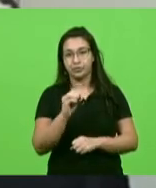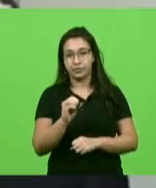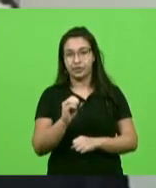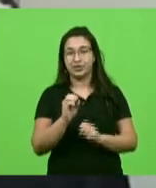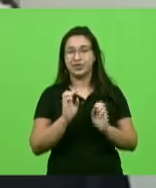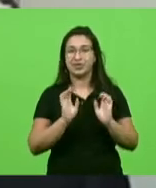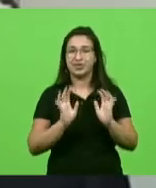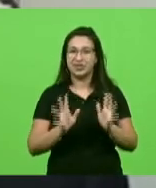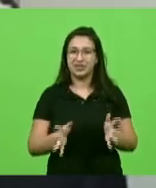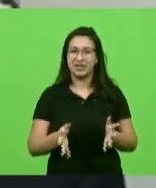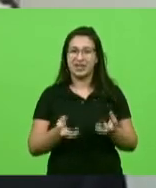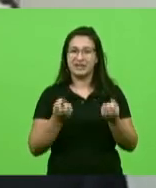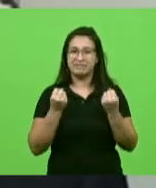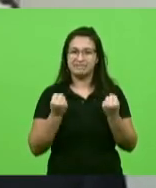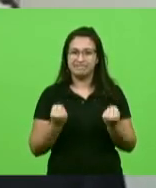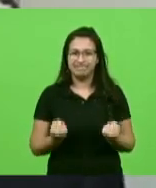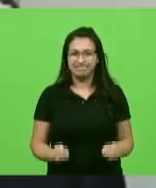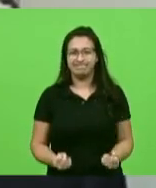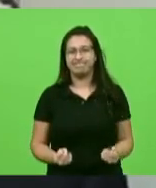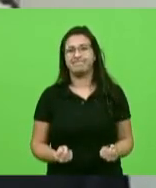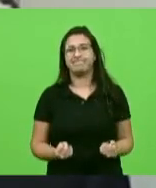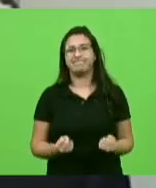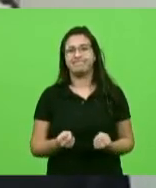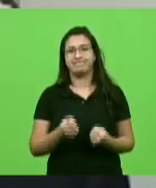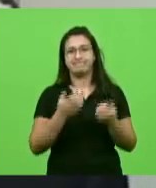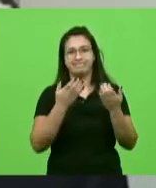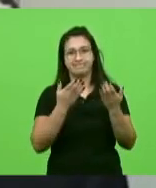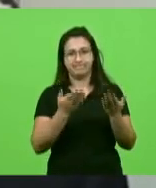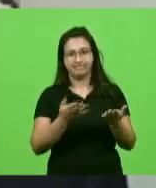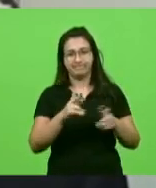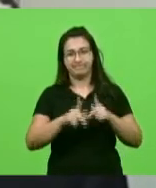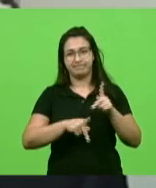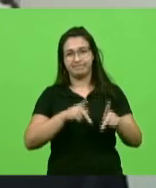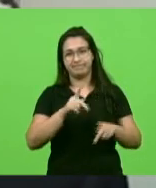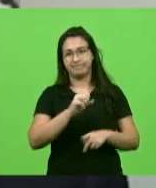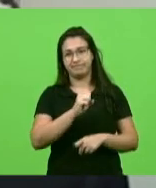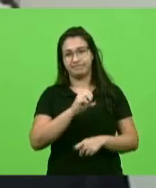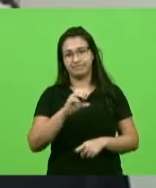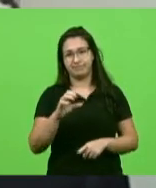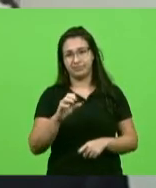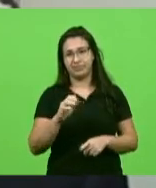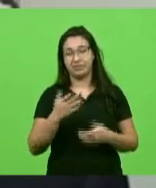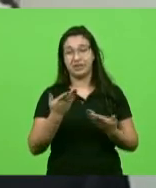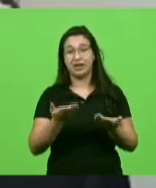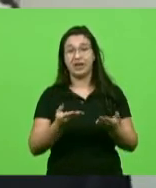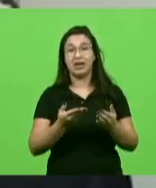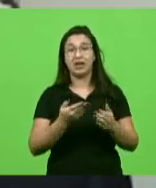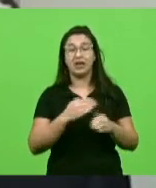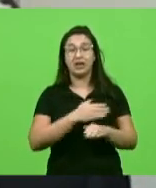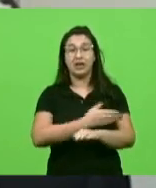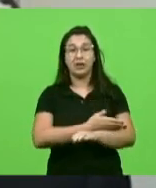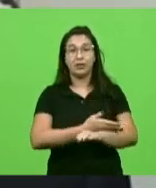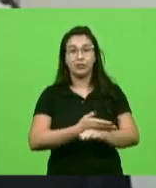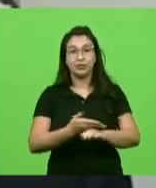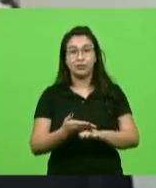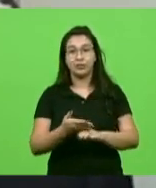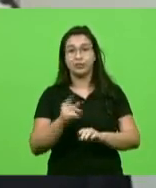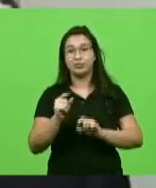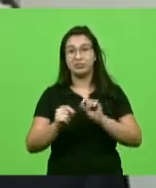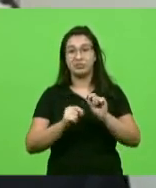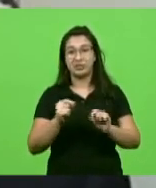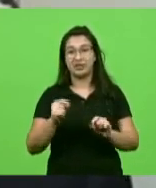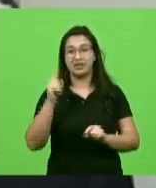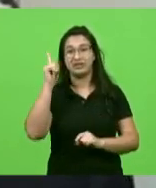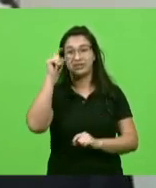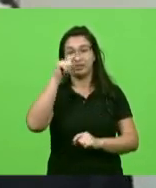carregou tudo de mais peso nas costas do nosso querido povo Catarinense que está acostumado um pesados partes